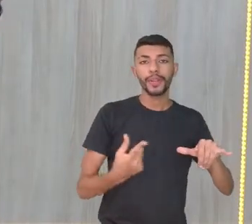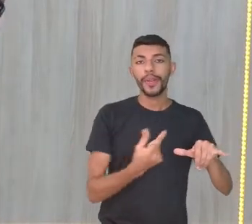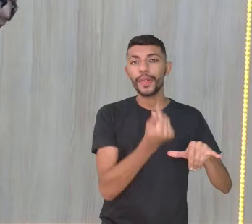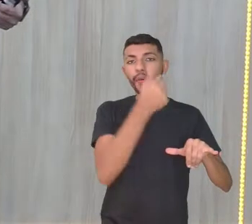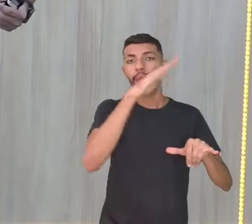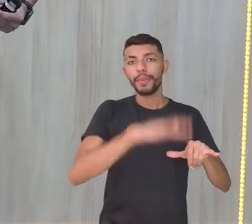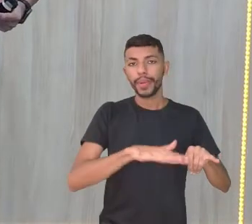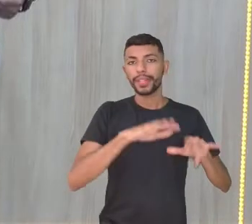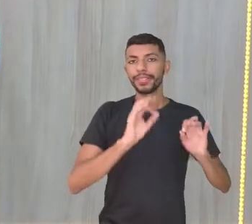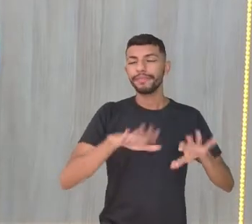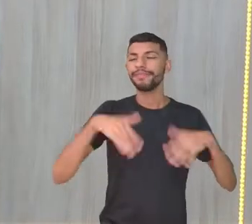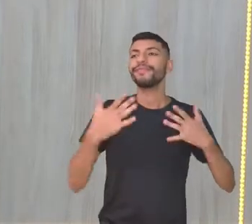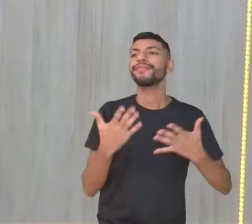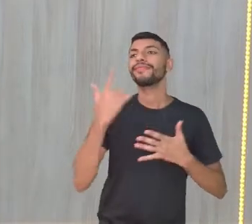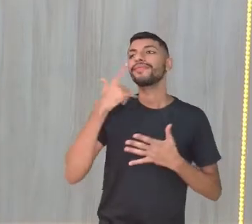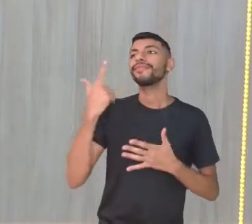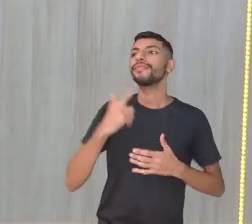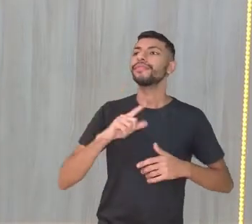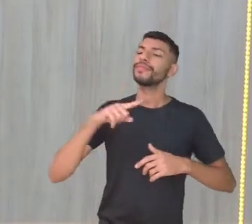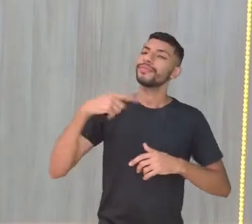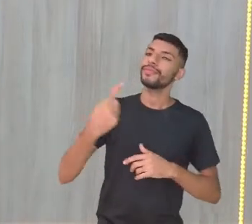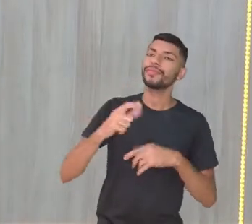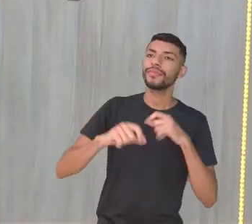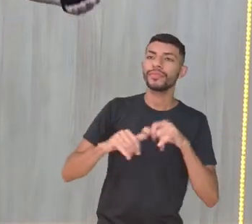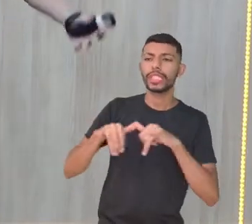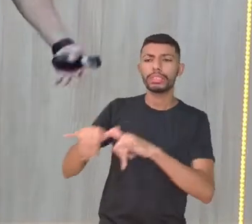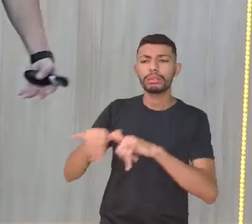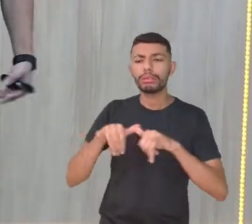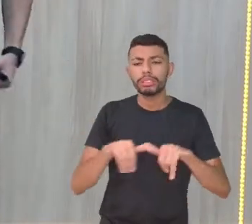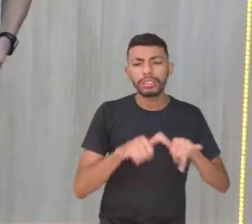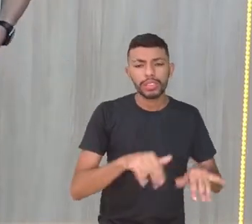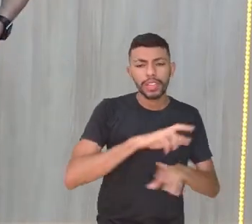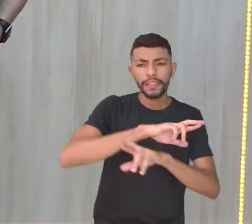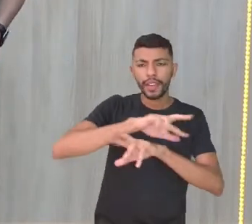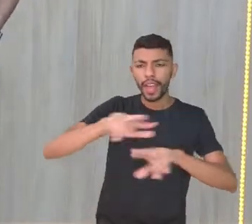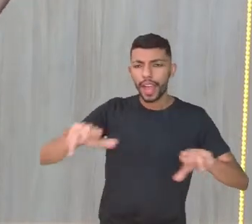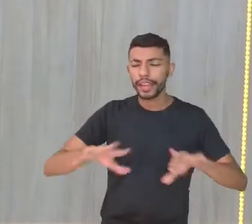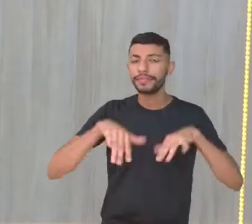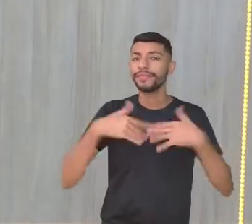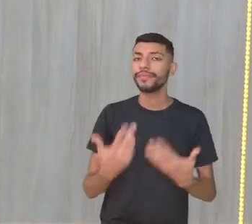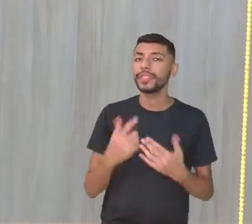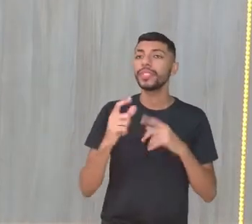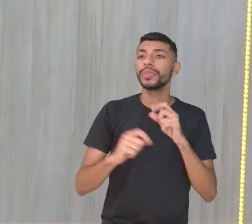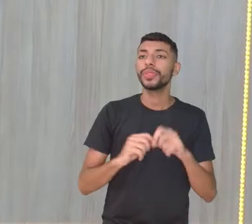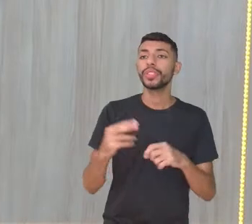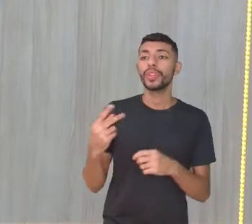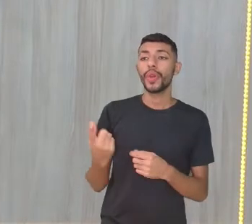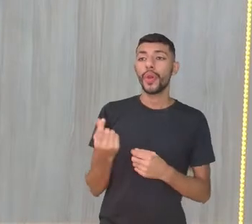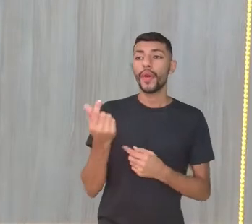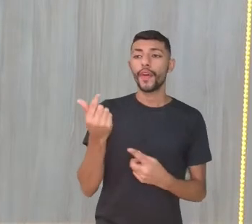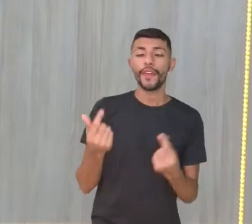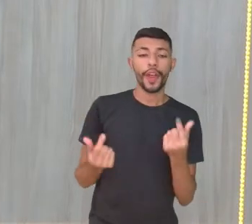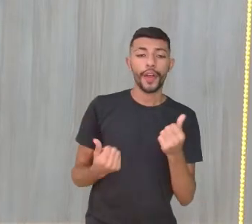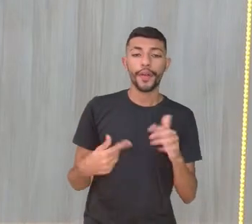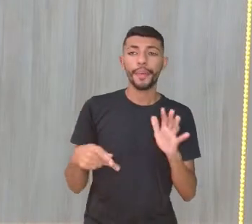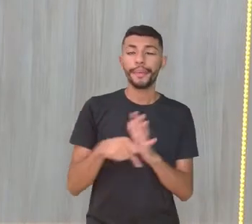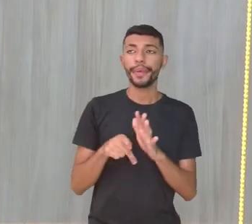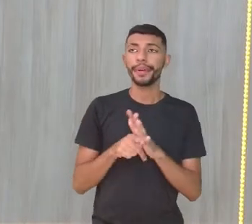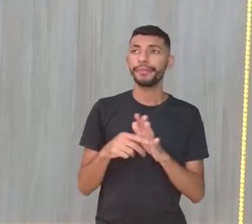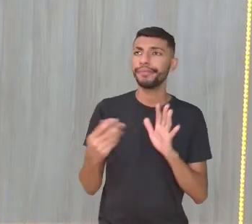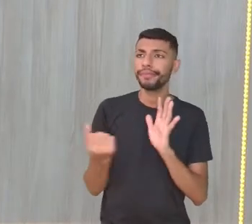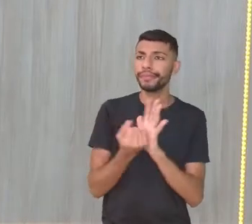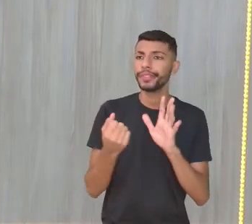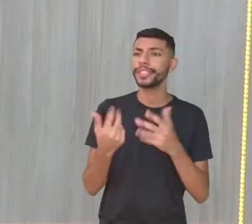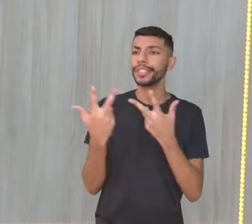a gente vai aí para vários mercados diferentes, os preços do mesmo produto, da mesma marca,